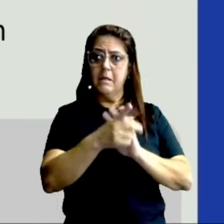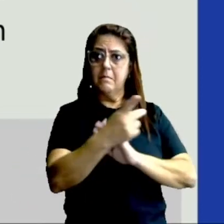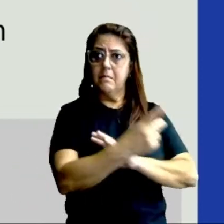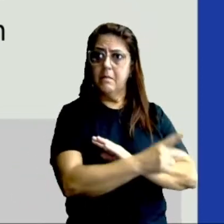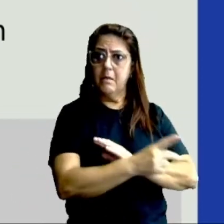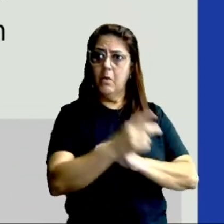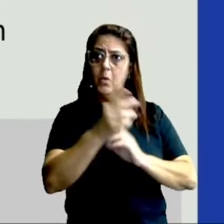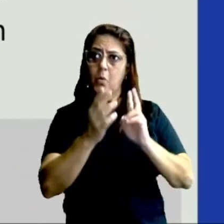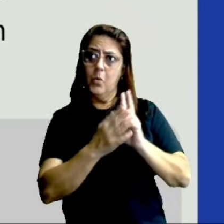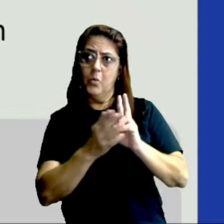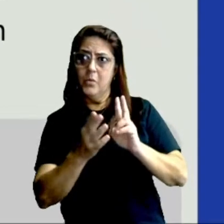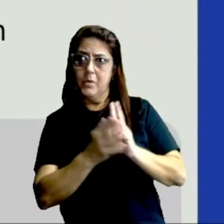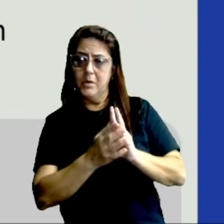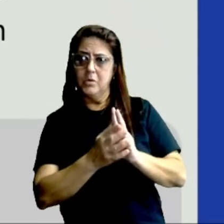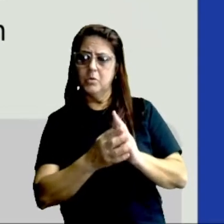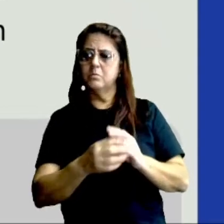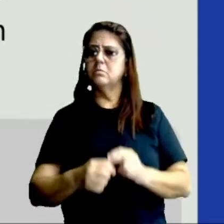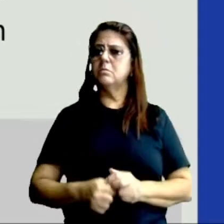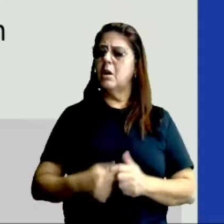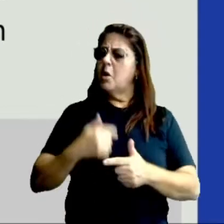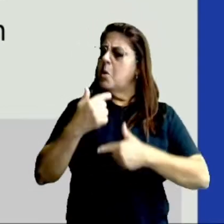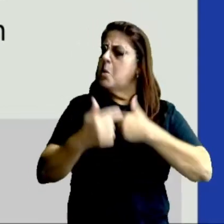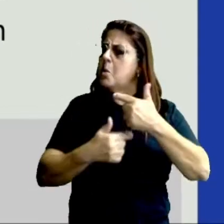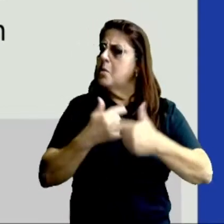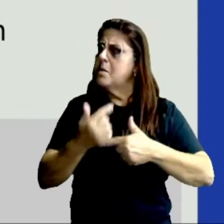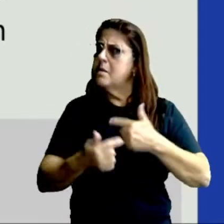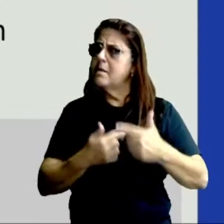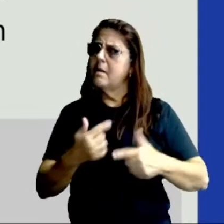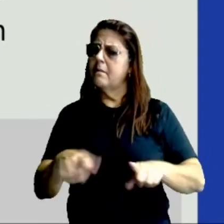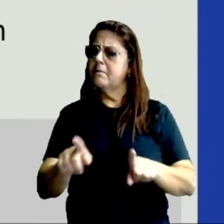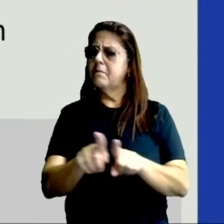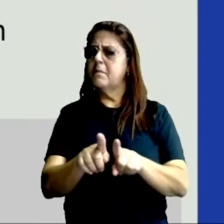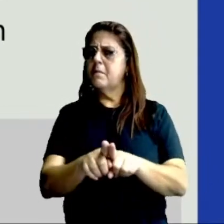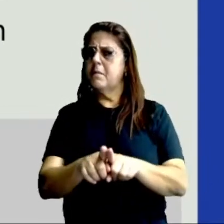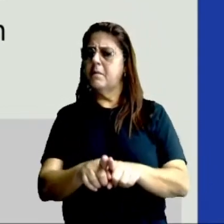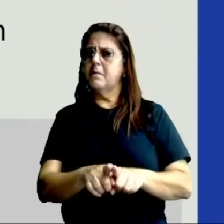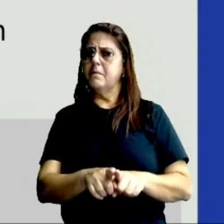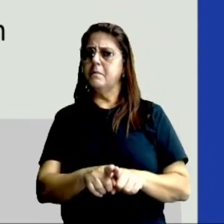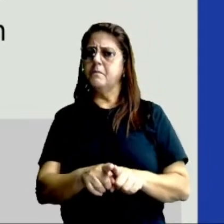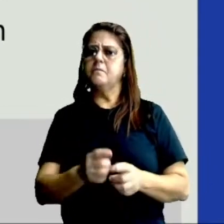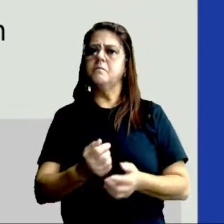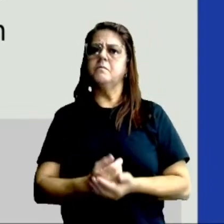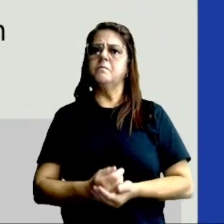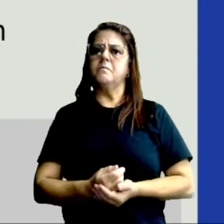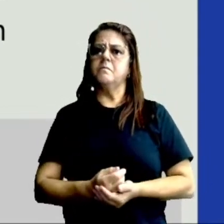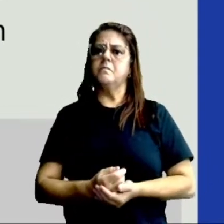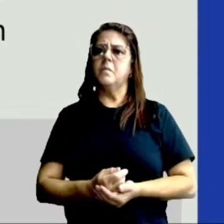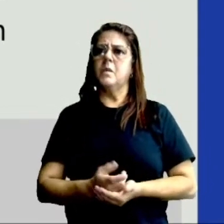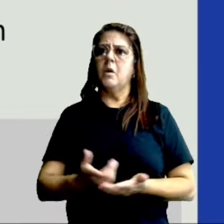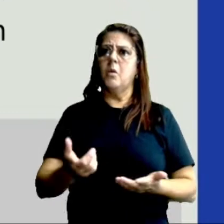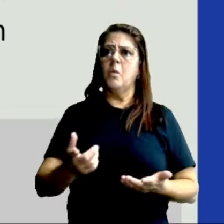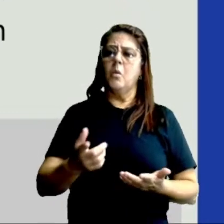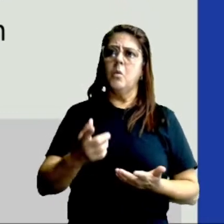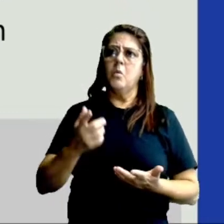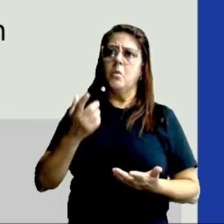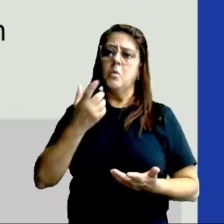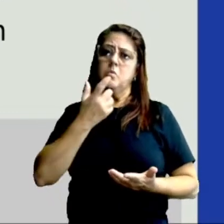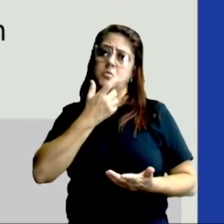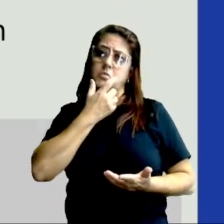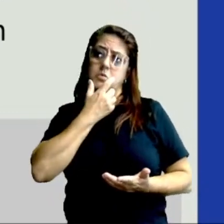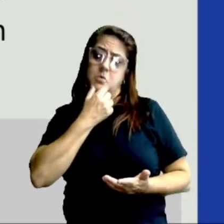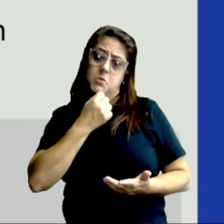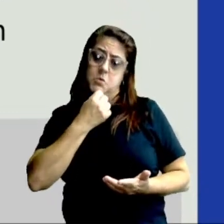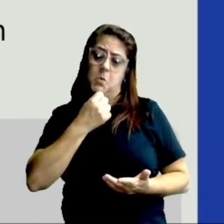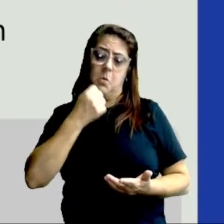exploração é os portugueses eles trouxeram é de forma dolorosa vamos